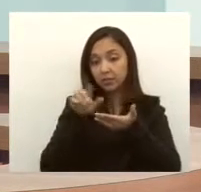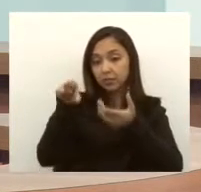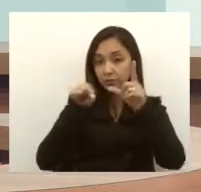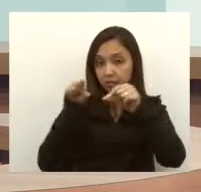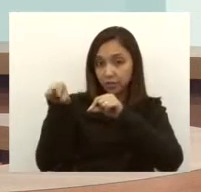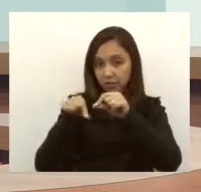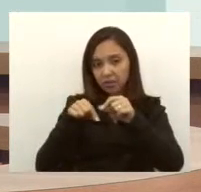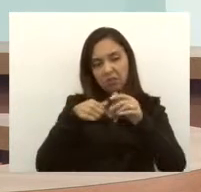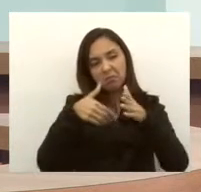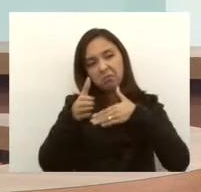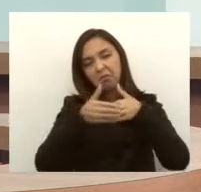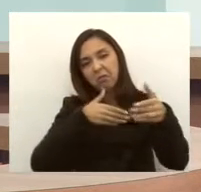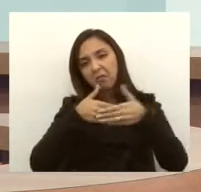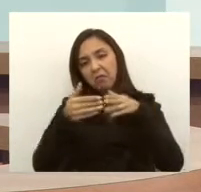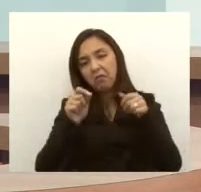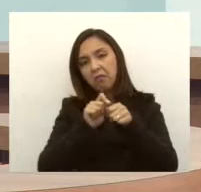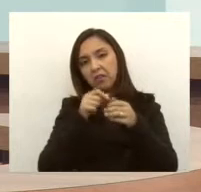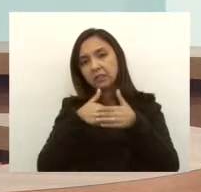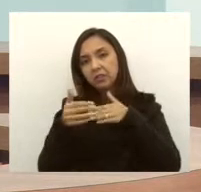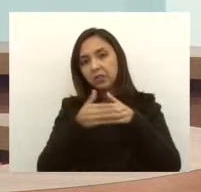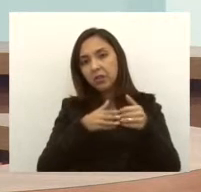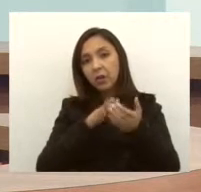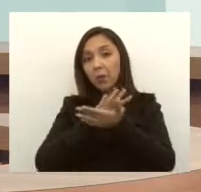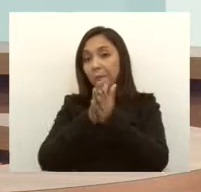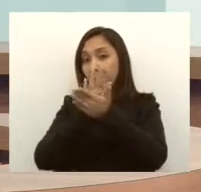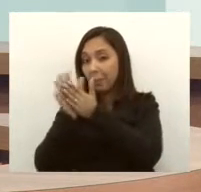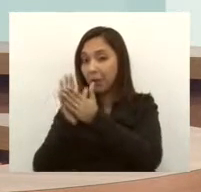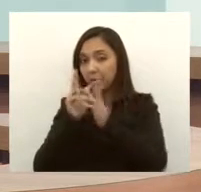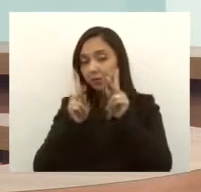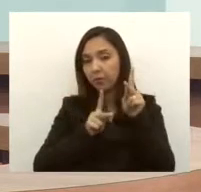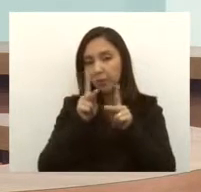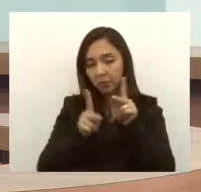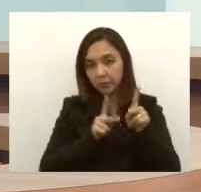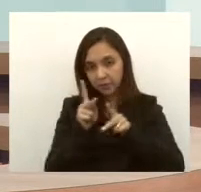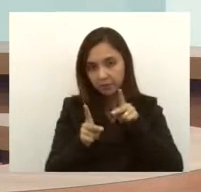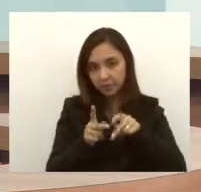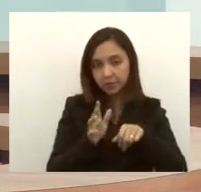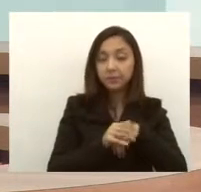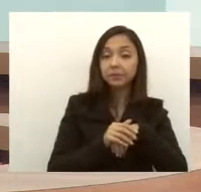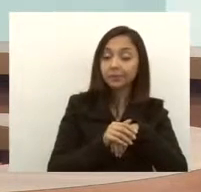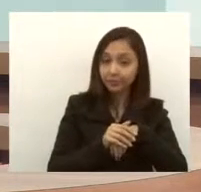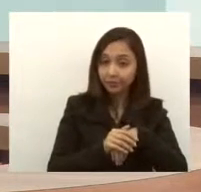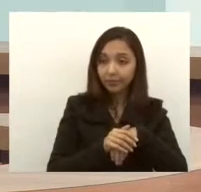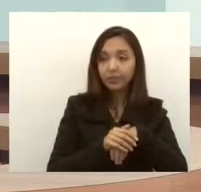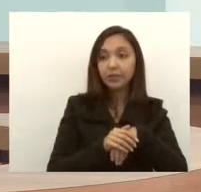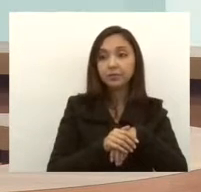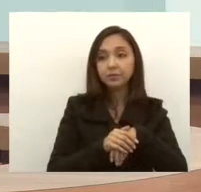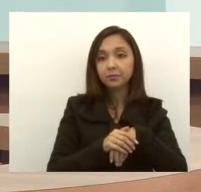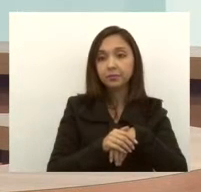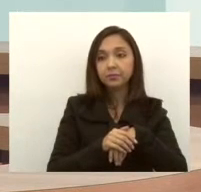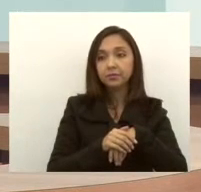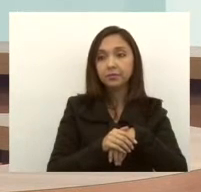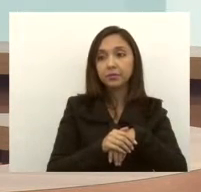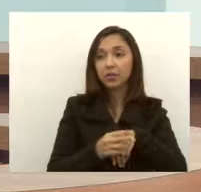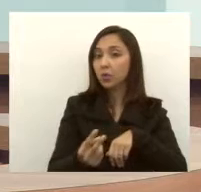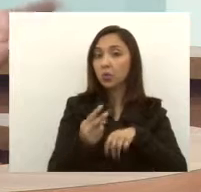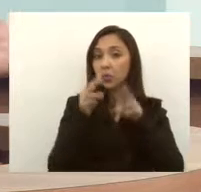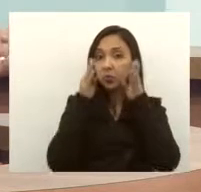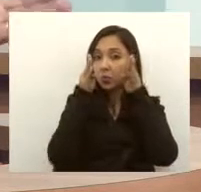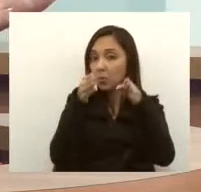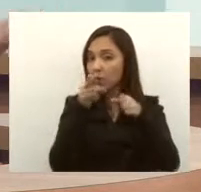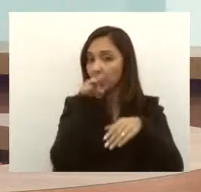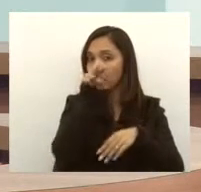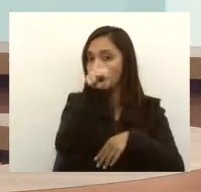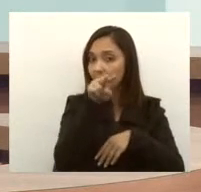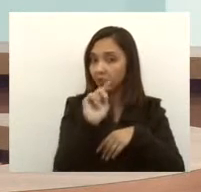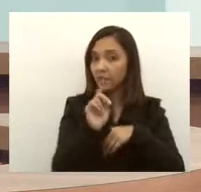fazer o que quiser, maltratar a população de Guarulhos, maltratar as pessoas... nunca olhei para essa câmera, senhor prefeito. Sempre falo olhando